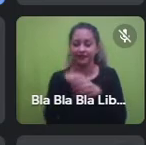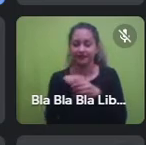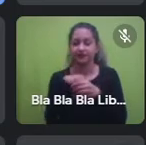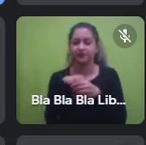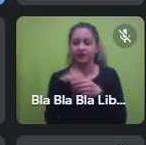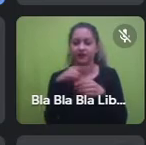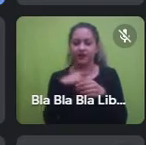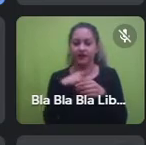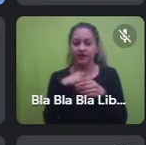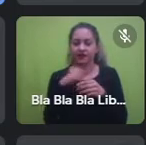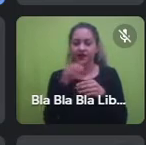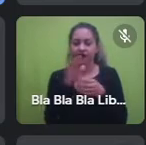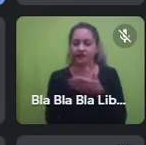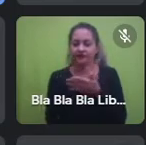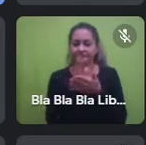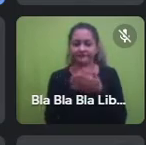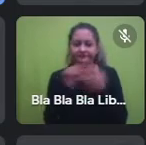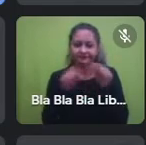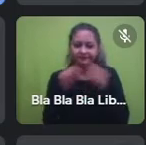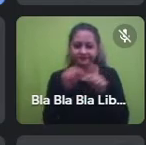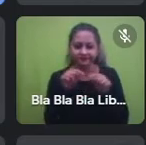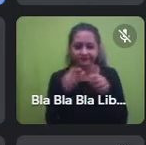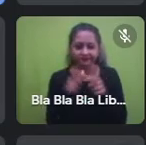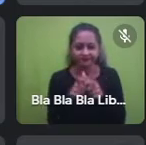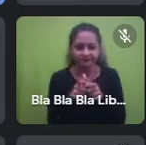uns aspectos aqui, ó,